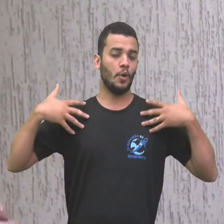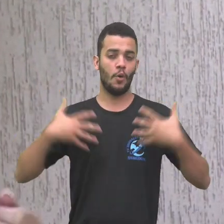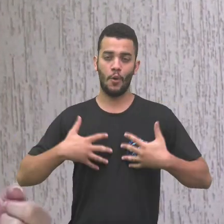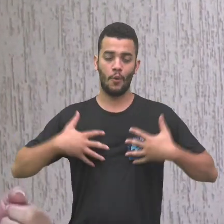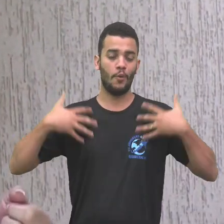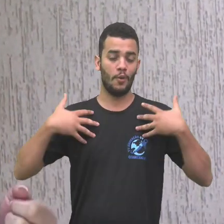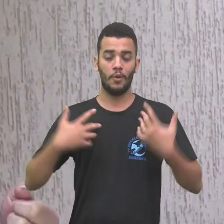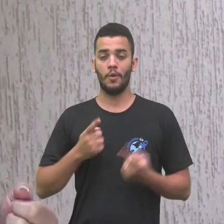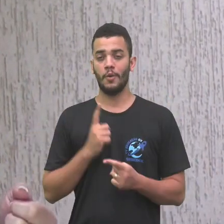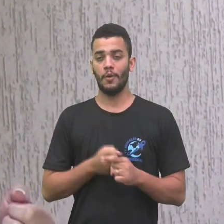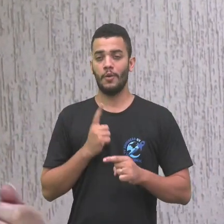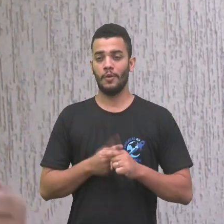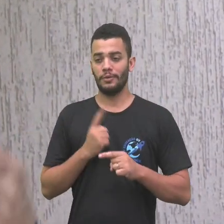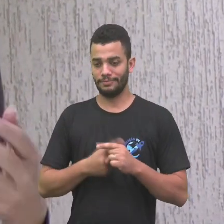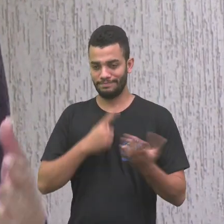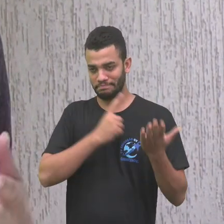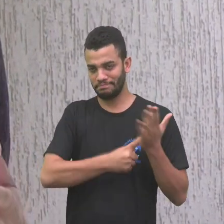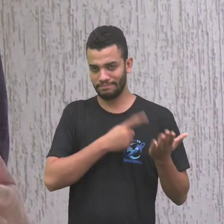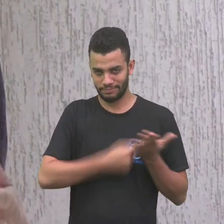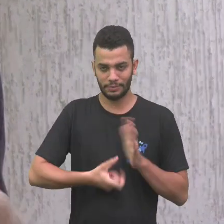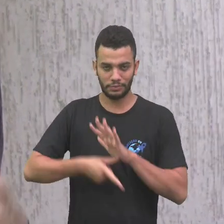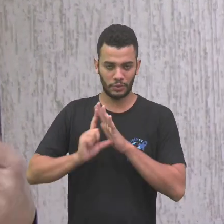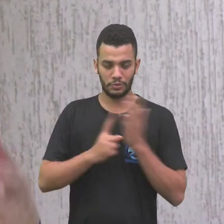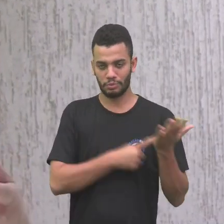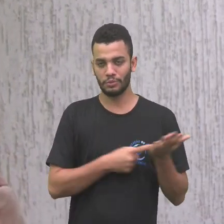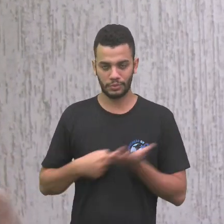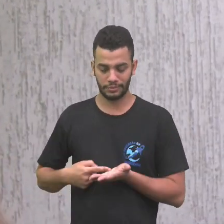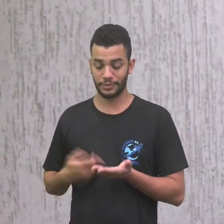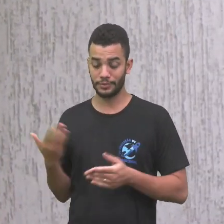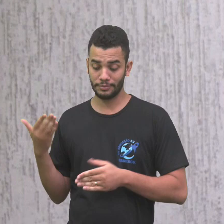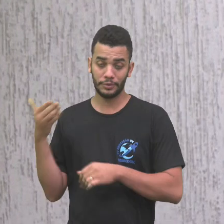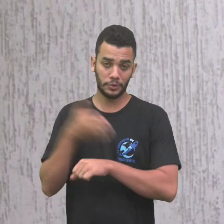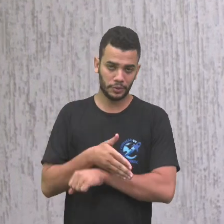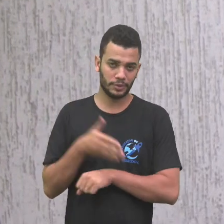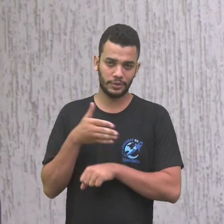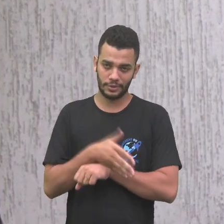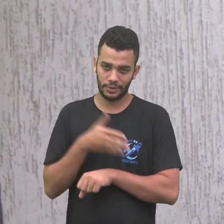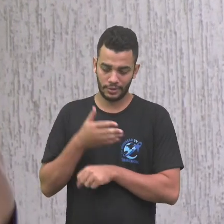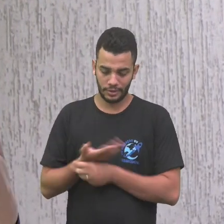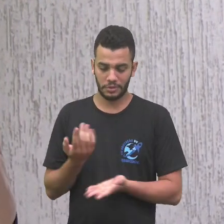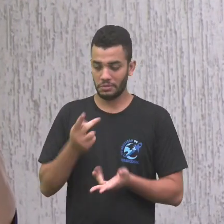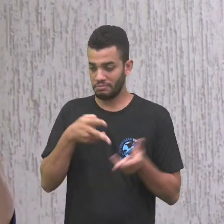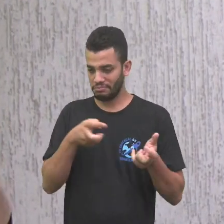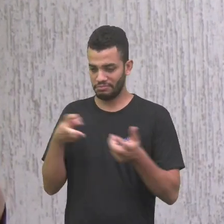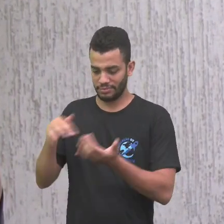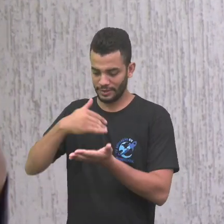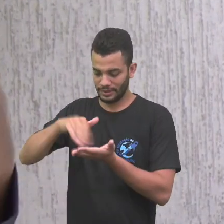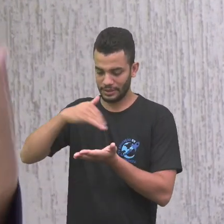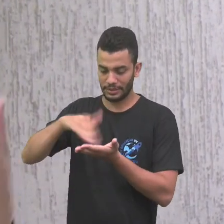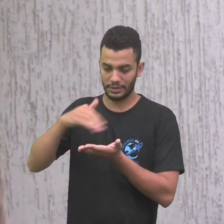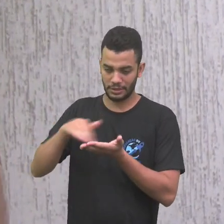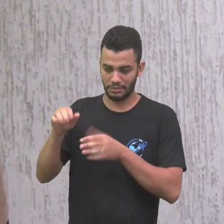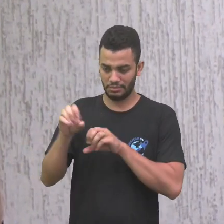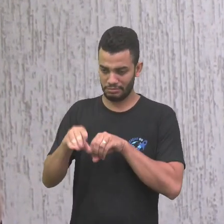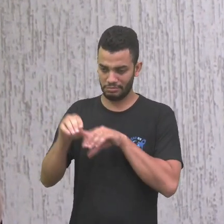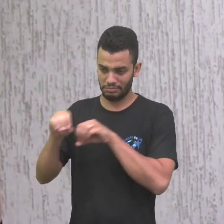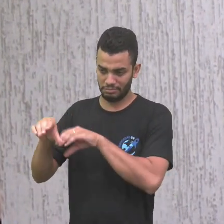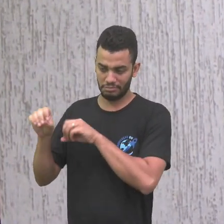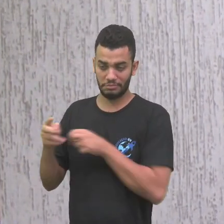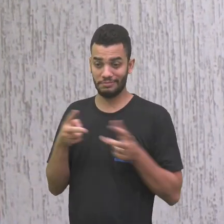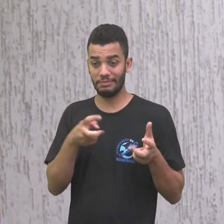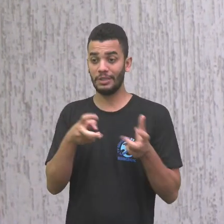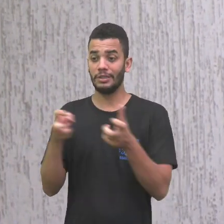feliz pelo convite. Parabenizar, né, a Secretaria de Educação. Sempre elogio o Prata, porque o trabalho que vocês fazem